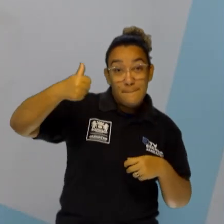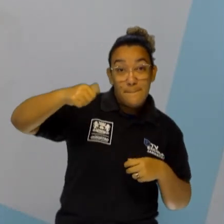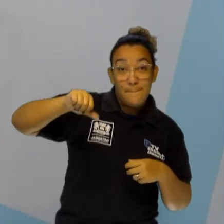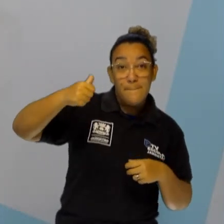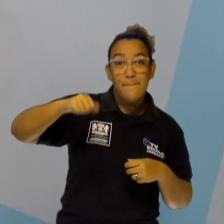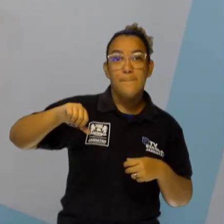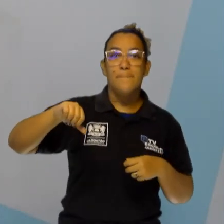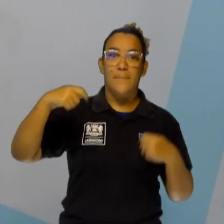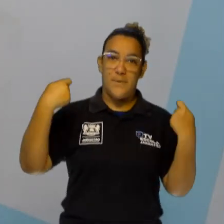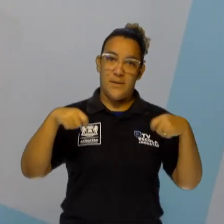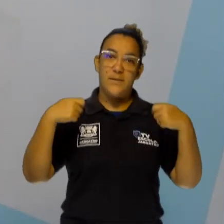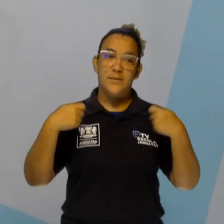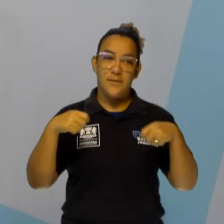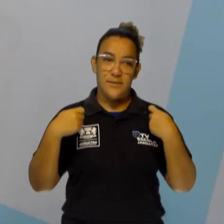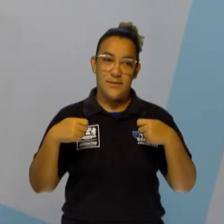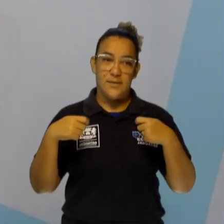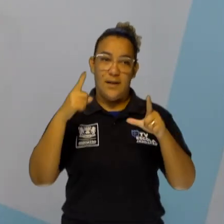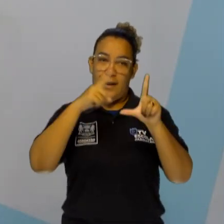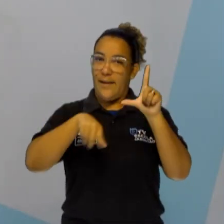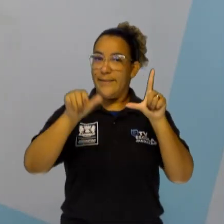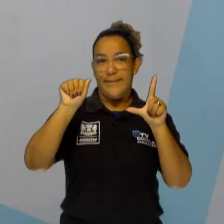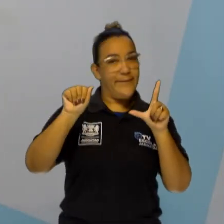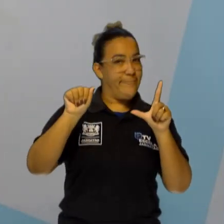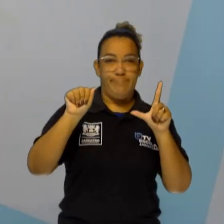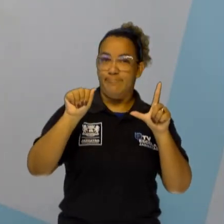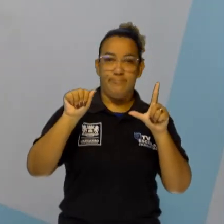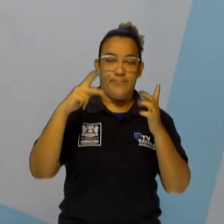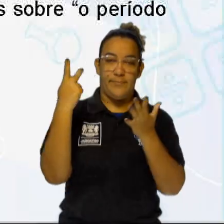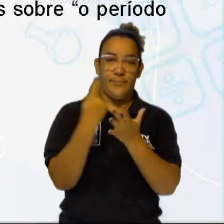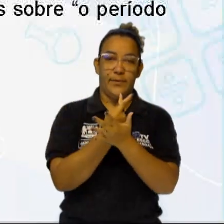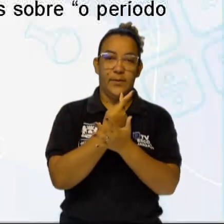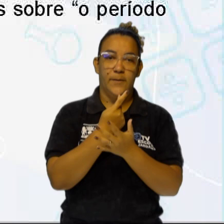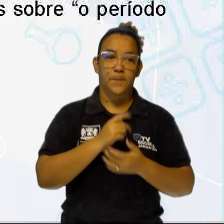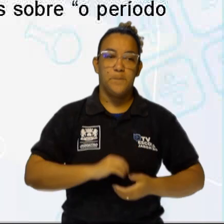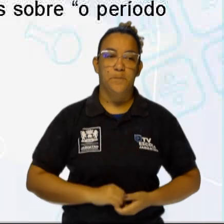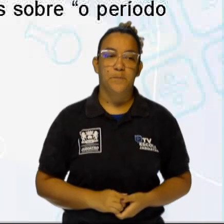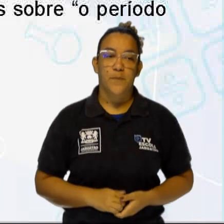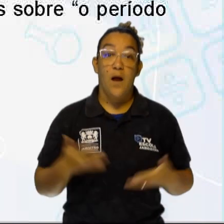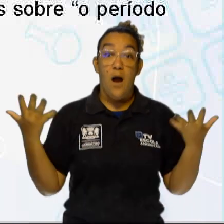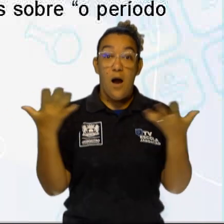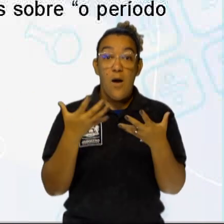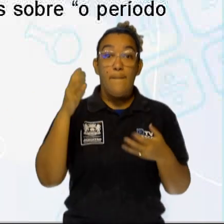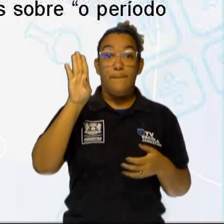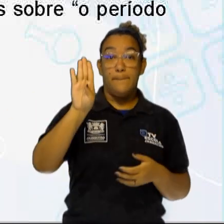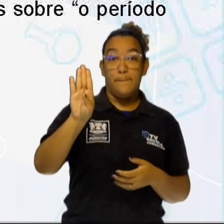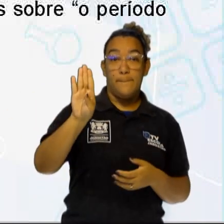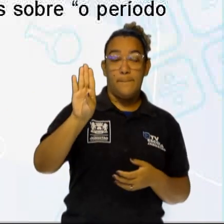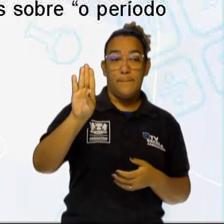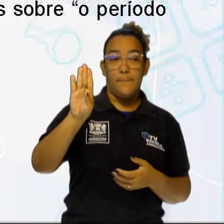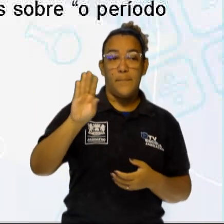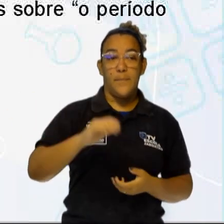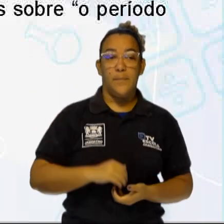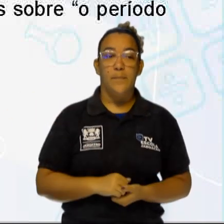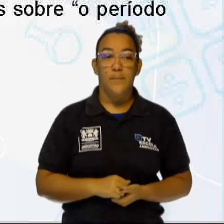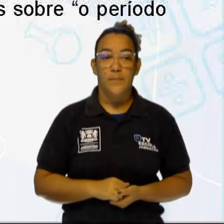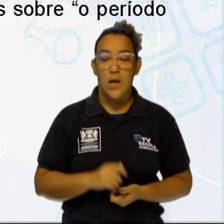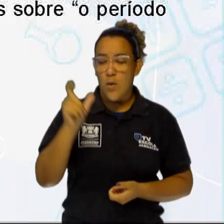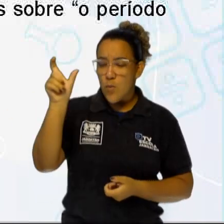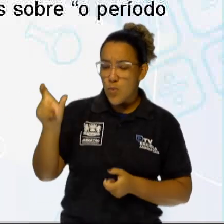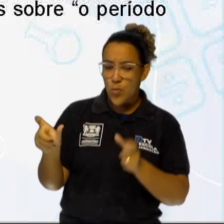item A não atende à nossa resolução da questão, tá? Vamos ver o item B. Em uma das